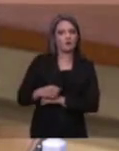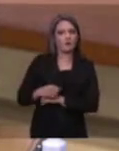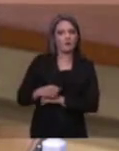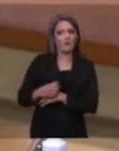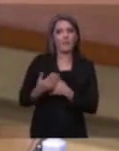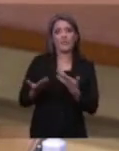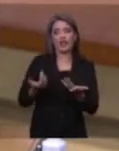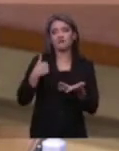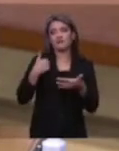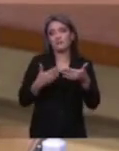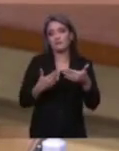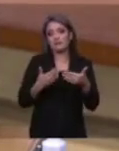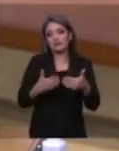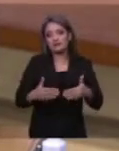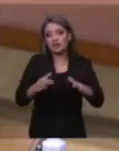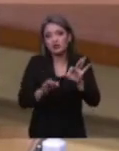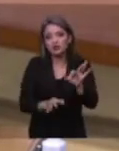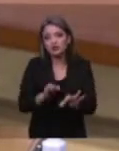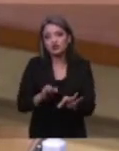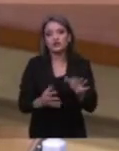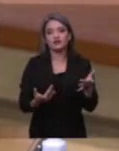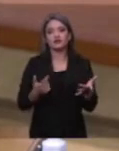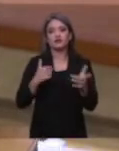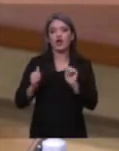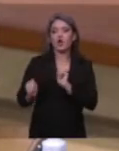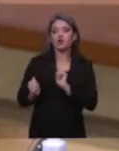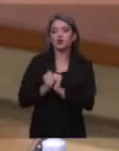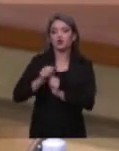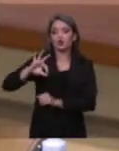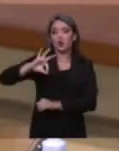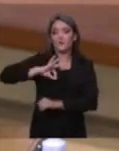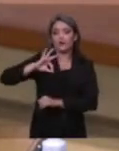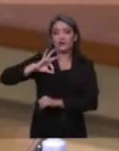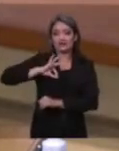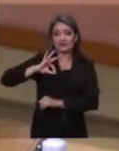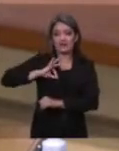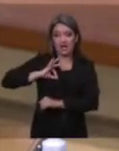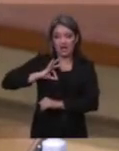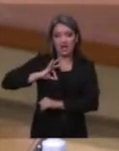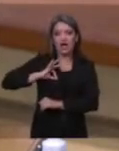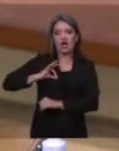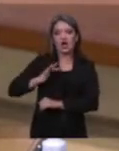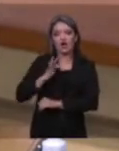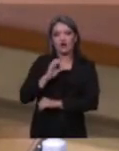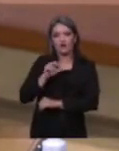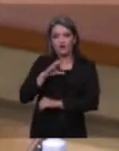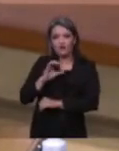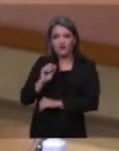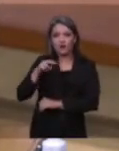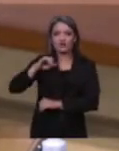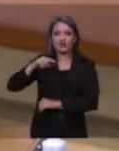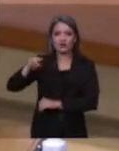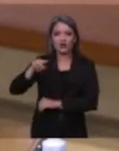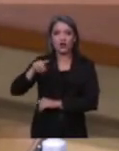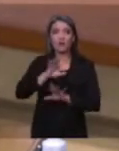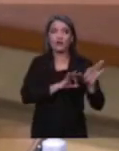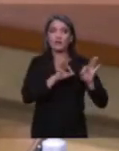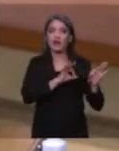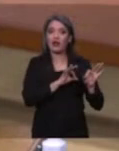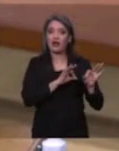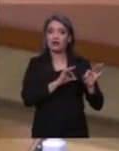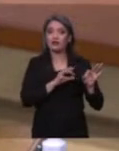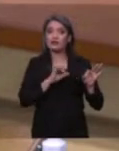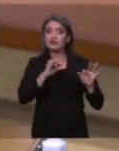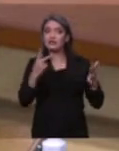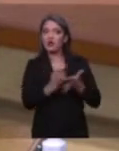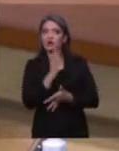seja no Ministério da Justiça, seja com policiais da Força Nacional que chegariam aqui em alguns minutos para impedir o que aconteceu.